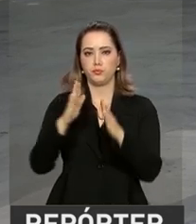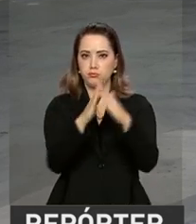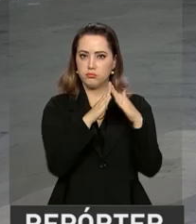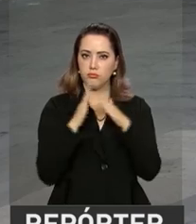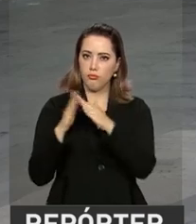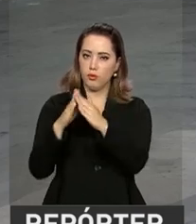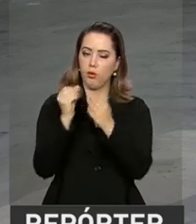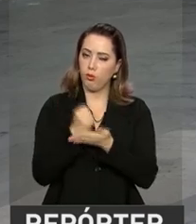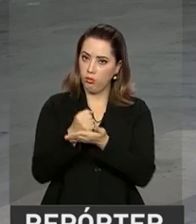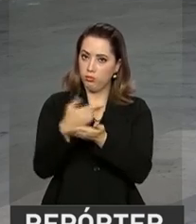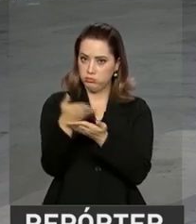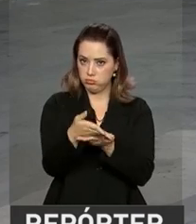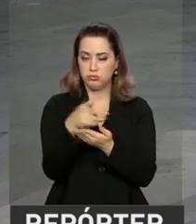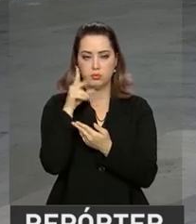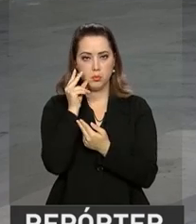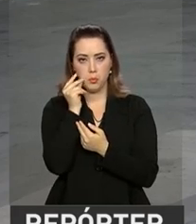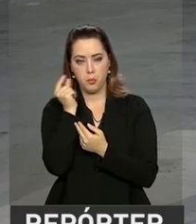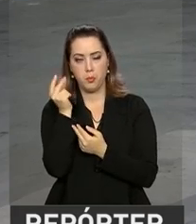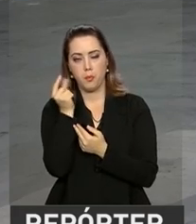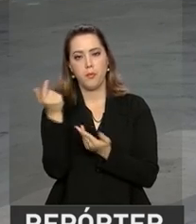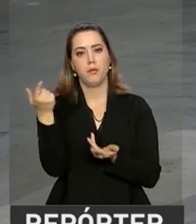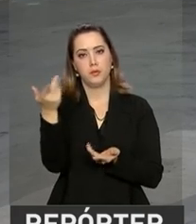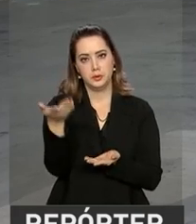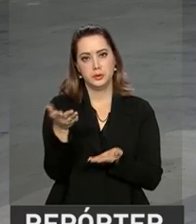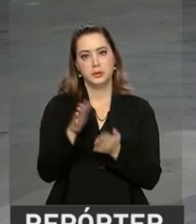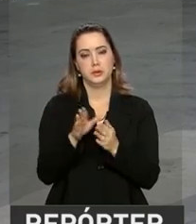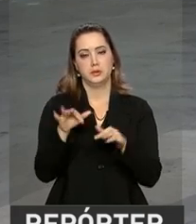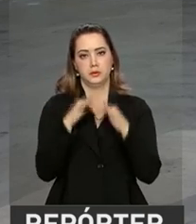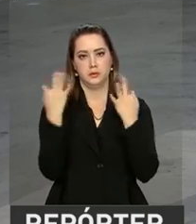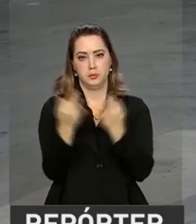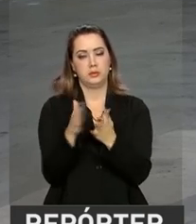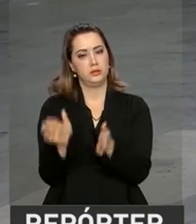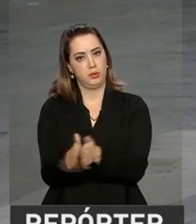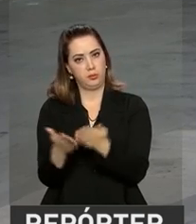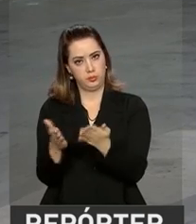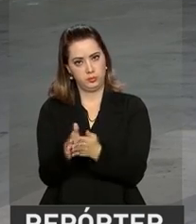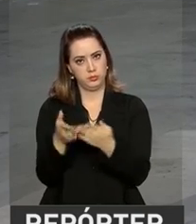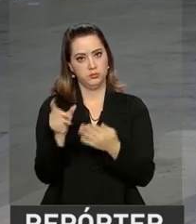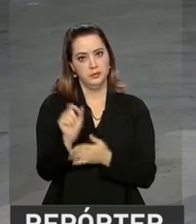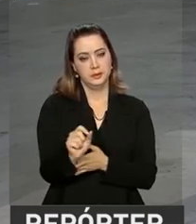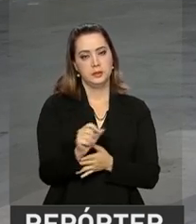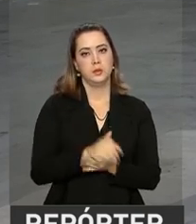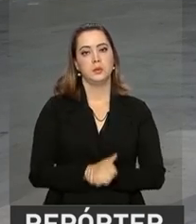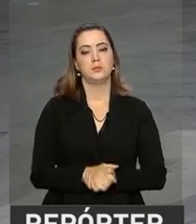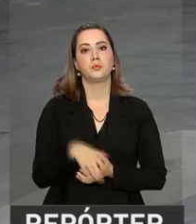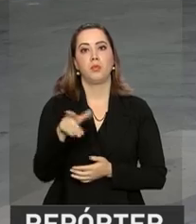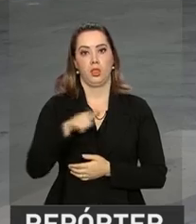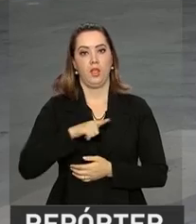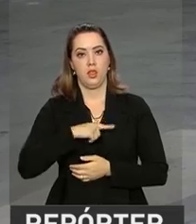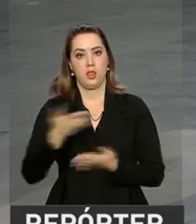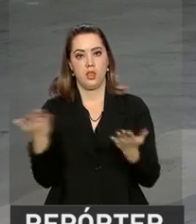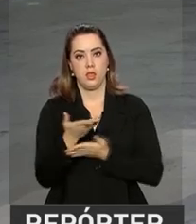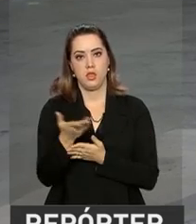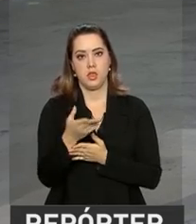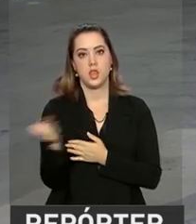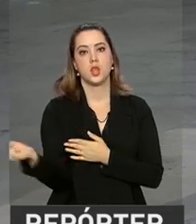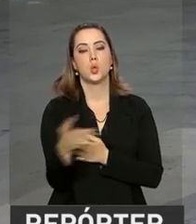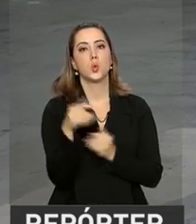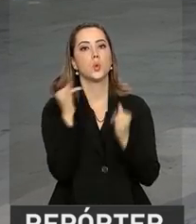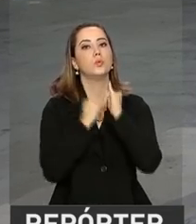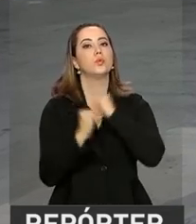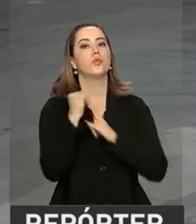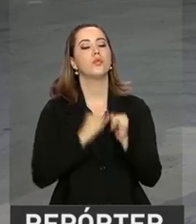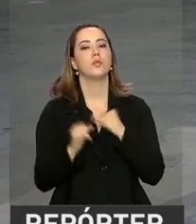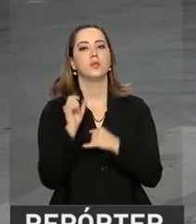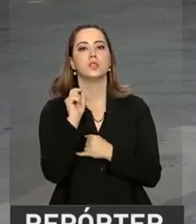unidades habitacionais para famílias de baixa renda. E, Daniele, uma última informação que acabou de chegar aqui para a gente no Palácio do